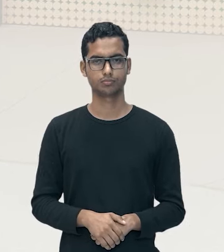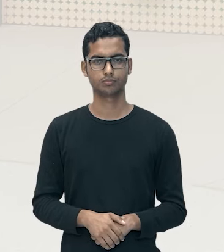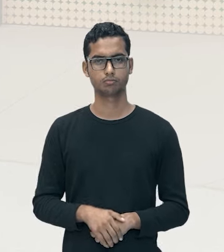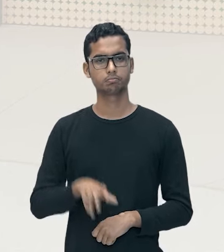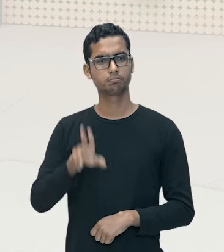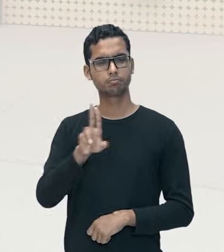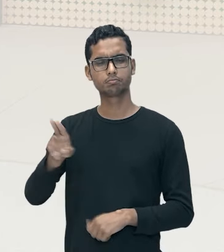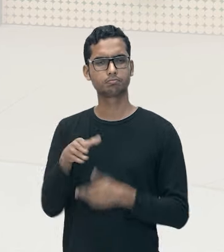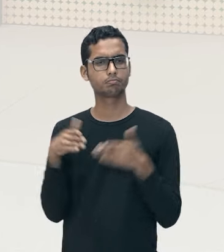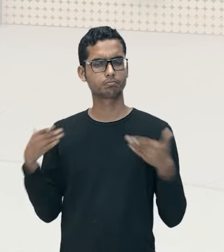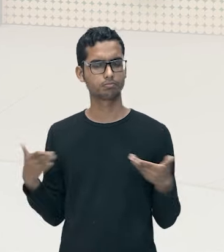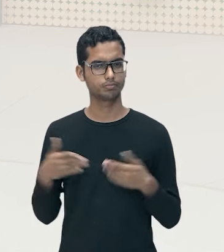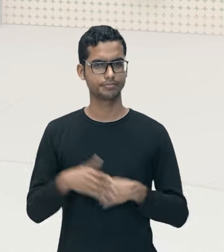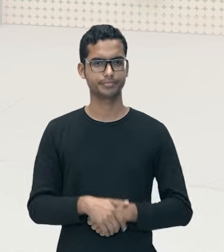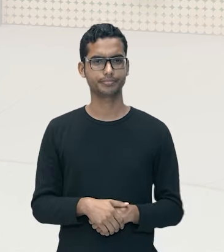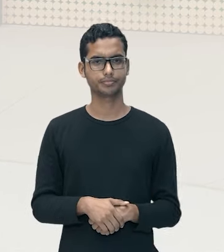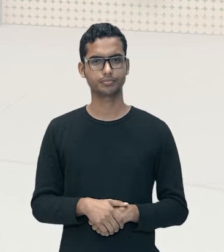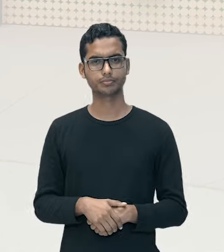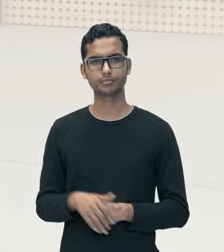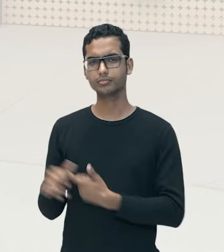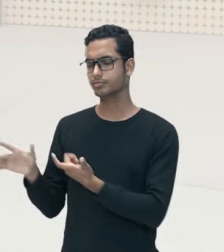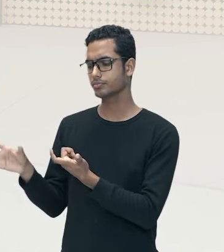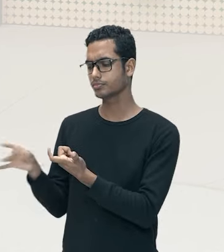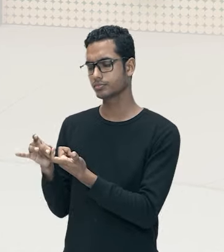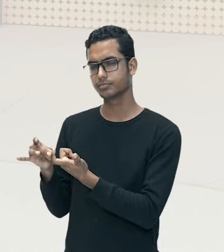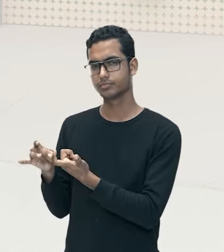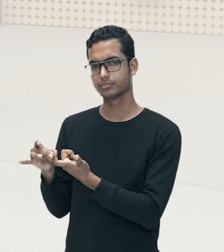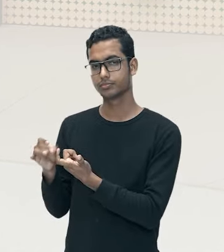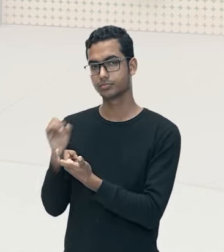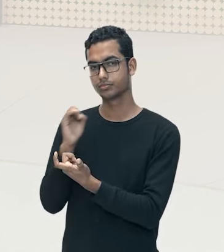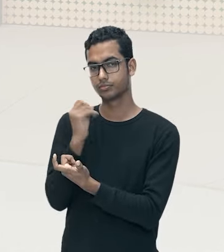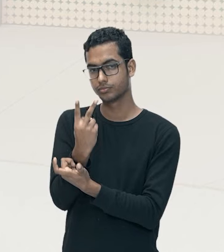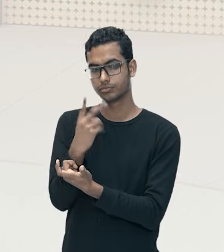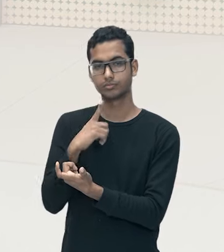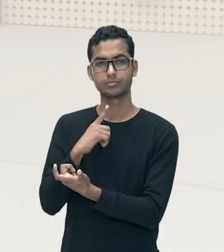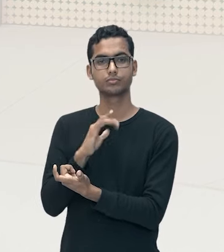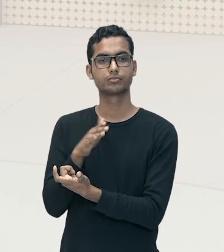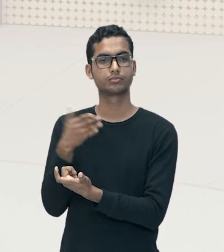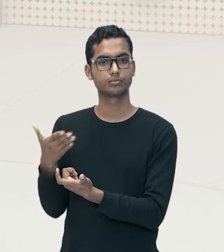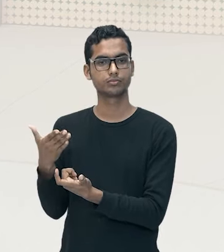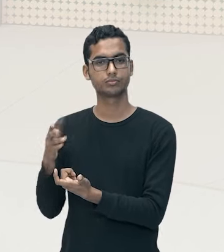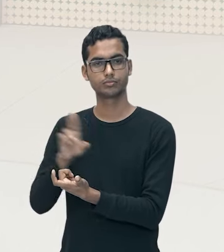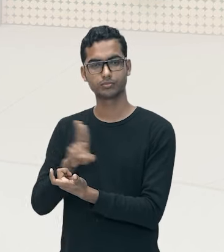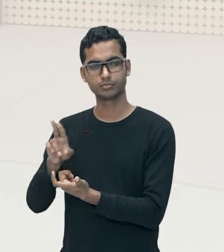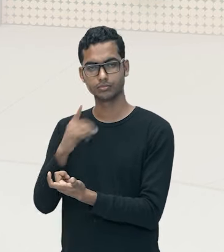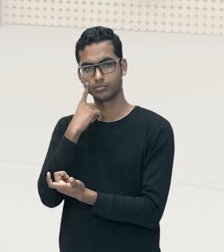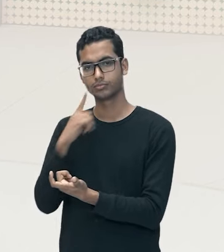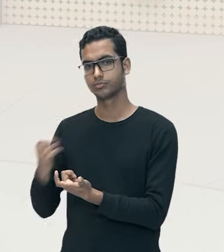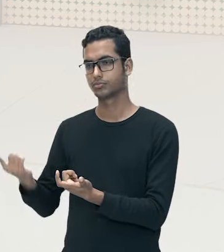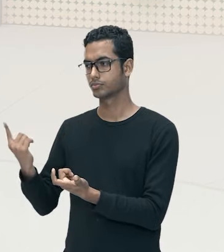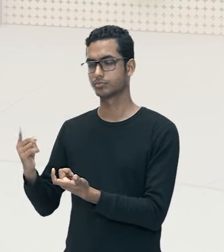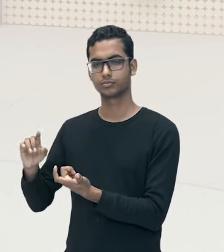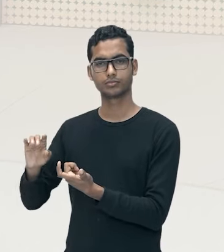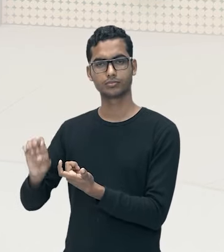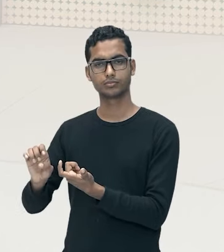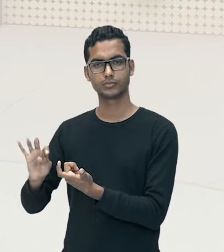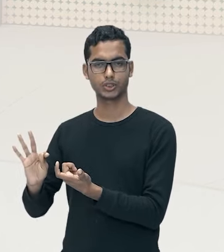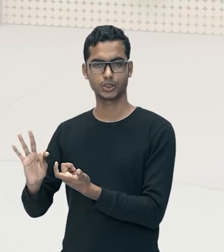então começando aí pelo prefixo né como só tem dois carbonos o prefixo só pode ser et